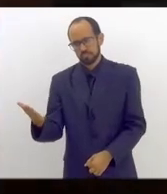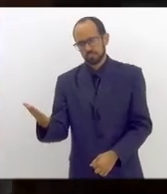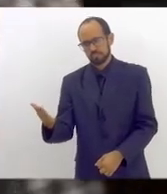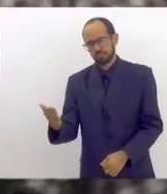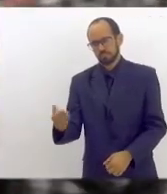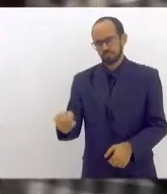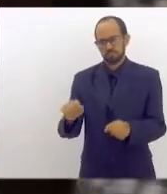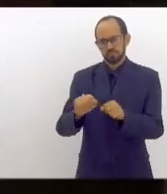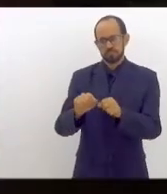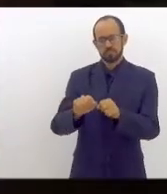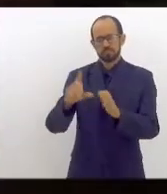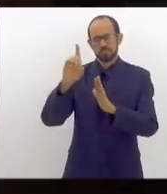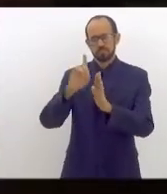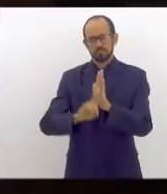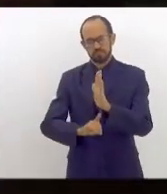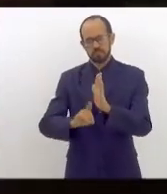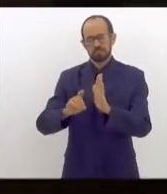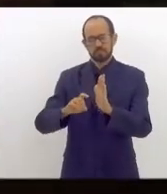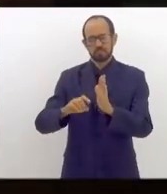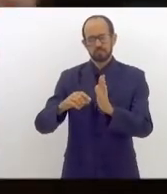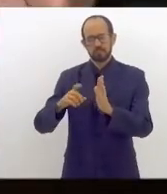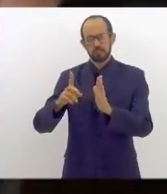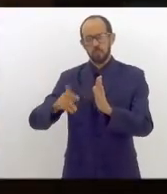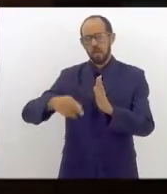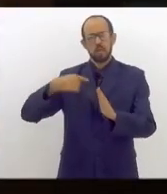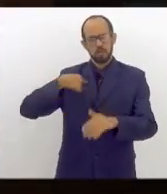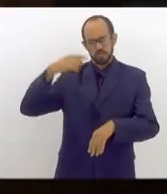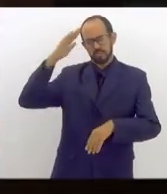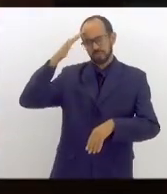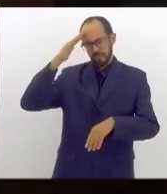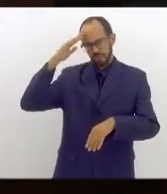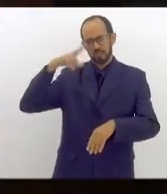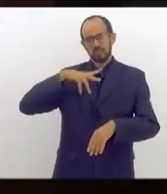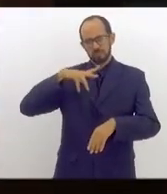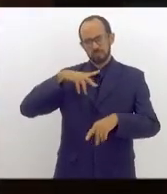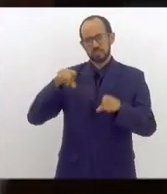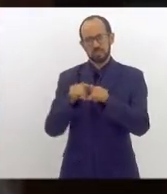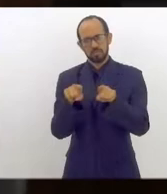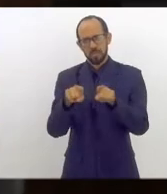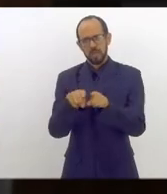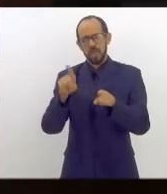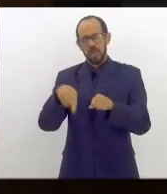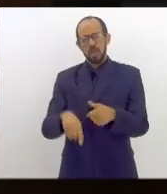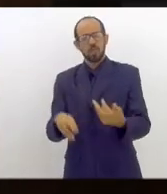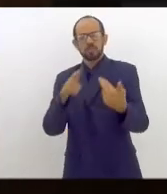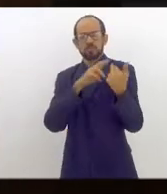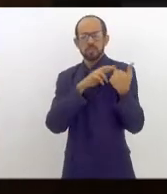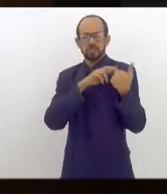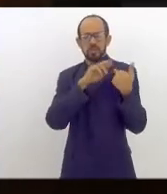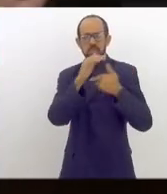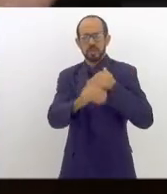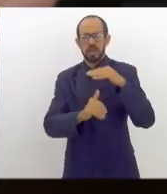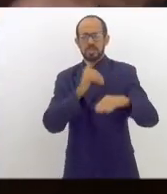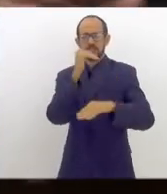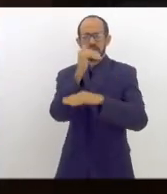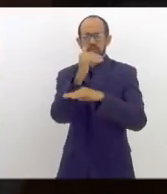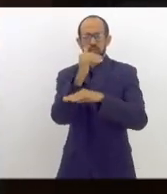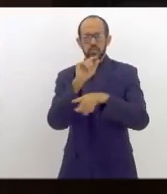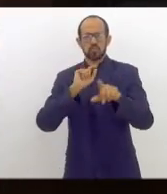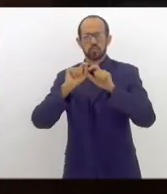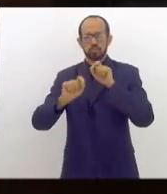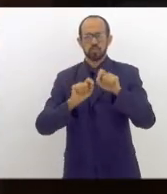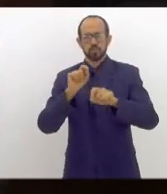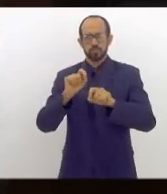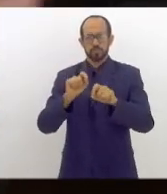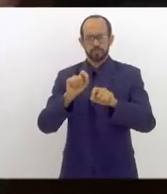declaração de entendimento pessoal é um dos grandes responsáveis por ser acima de tudo e